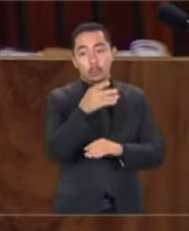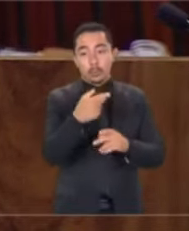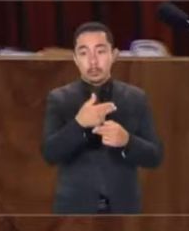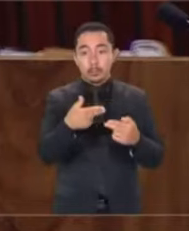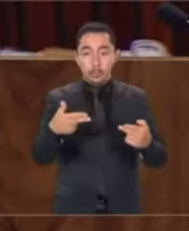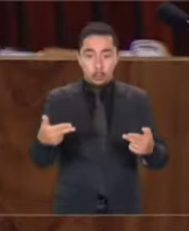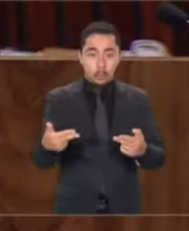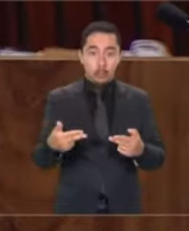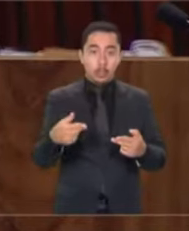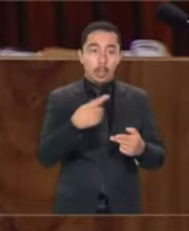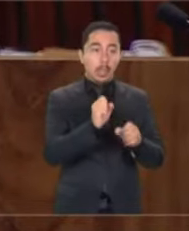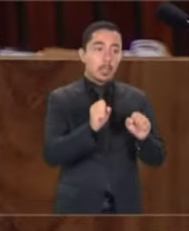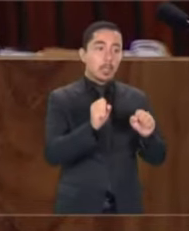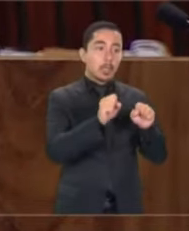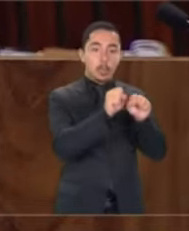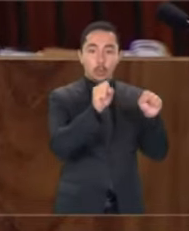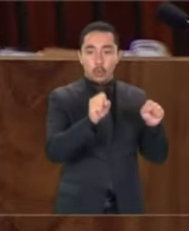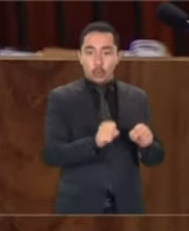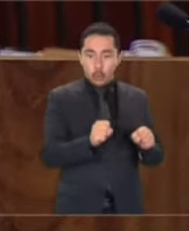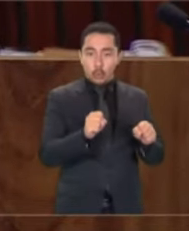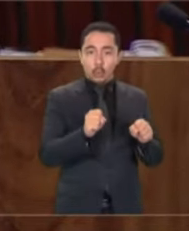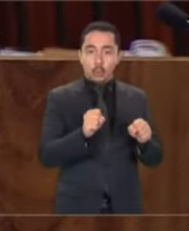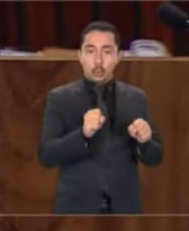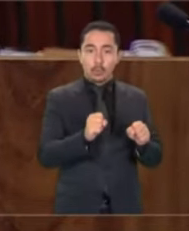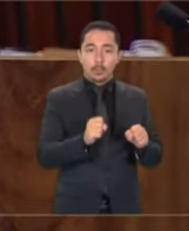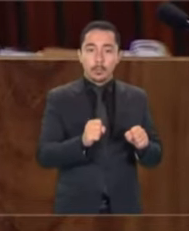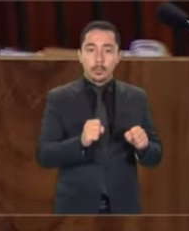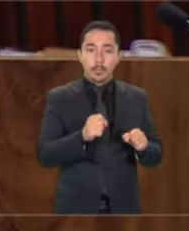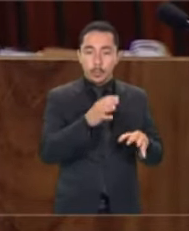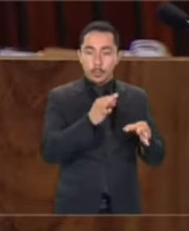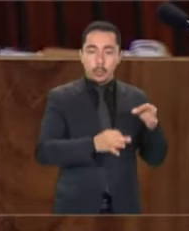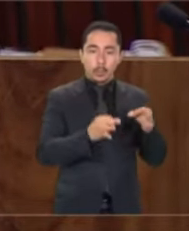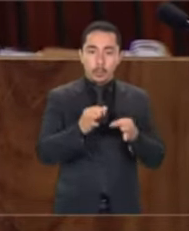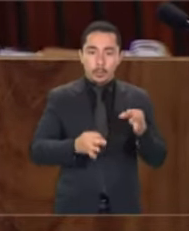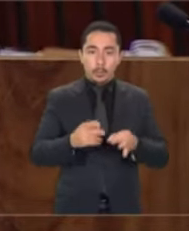e hospedagens, esta Corte Superior, no julgamento do PC